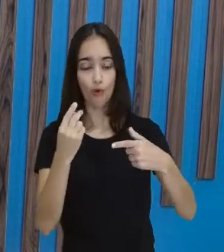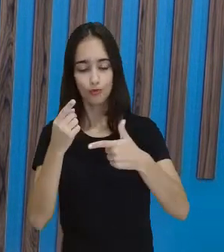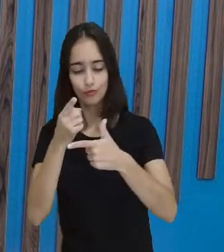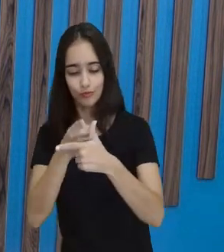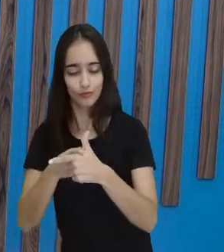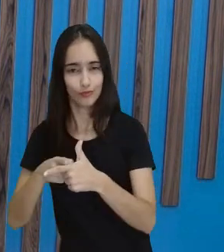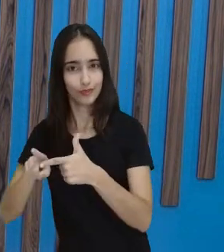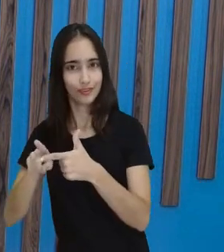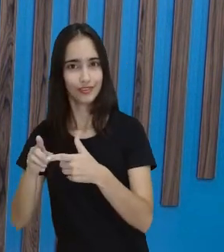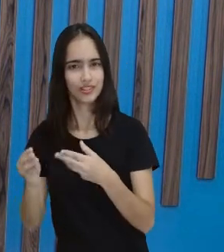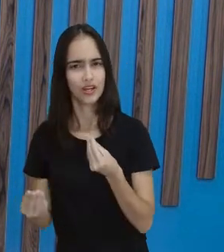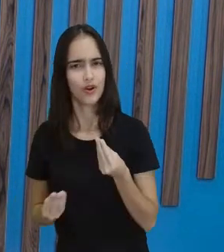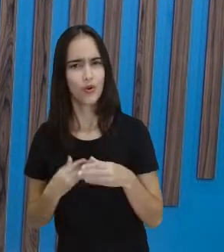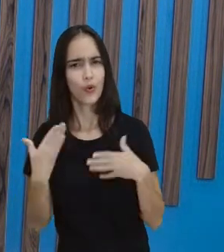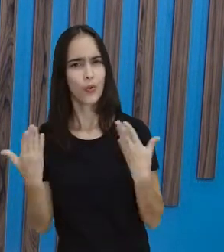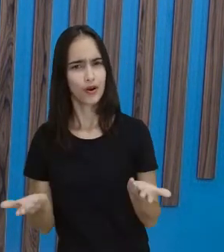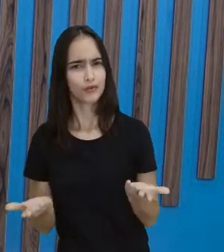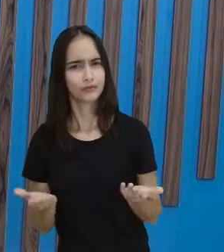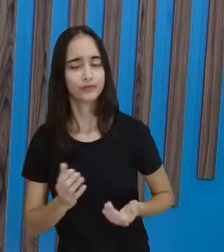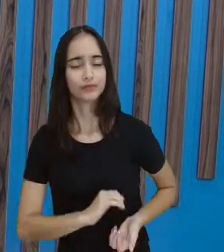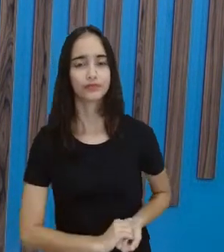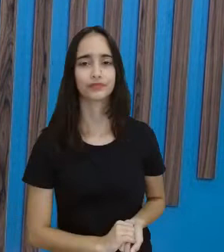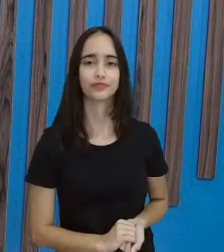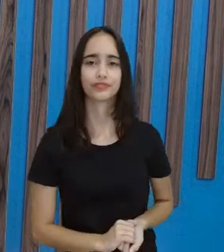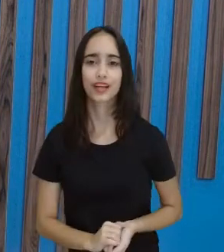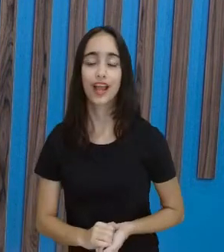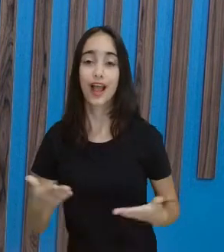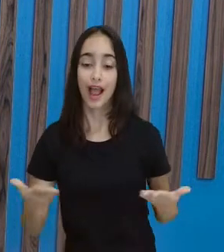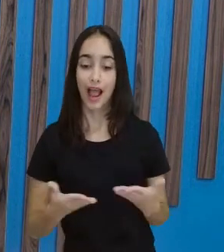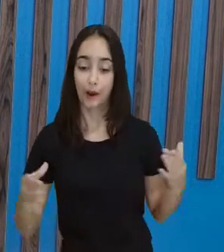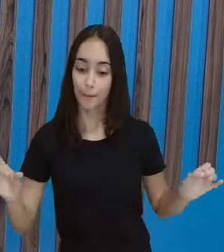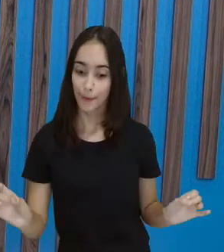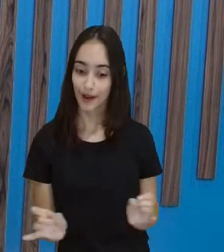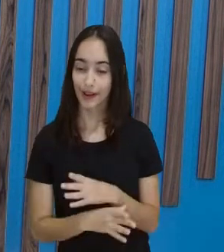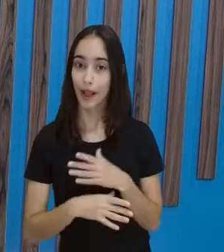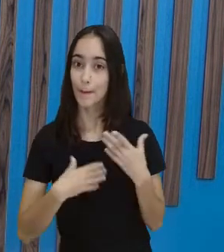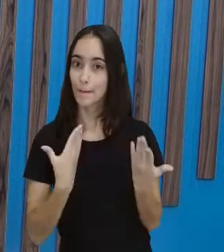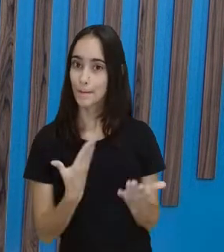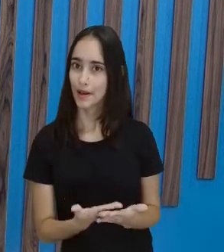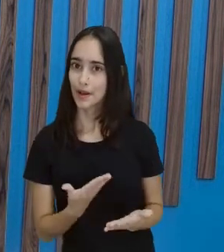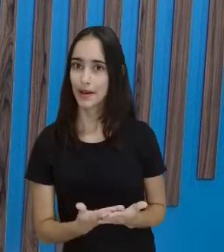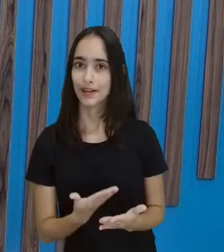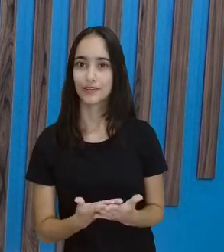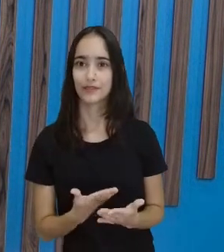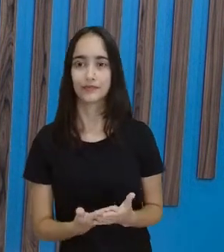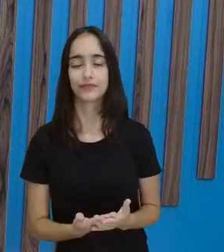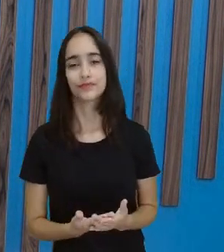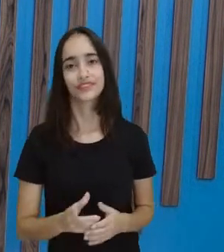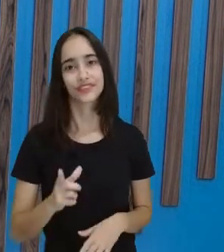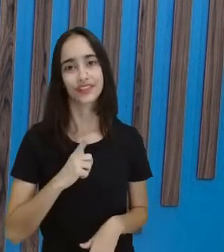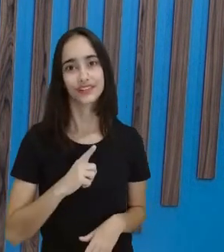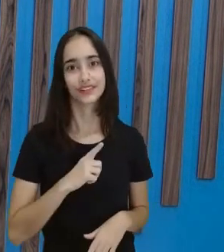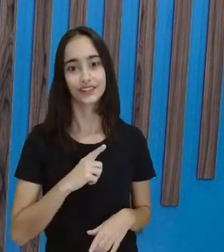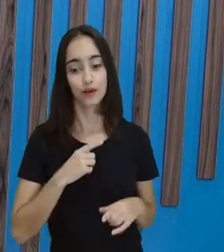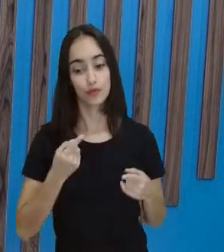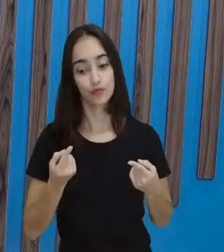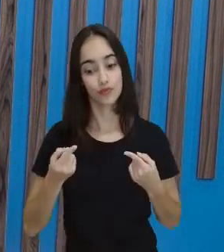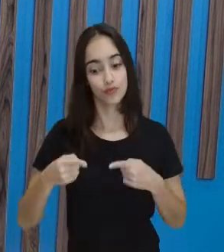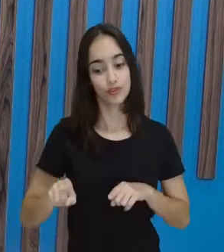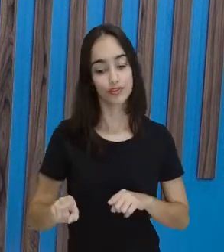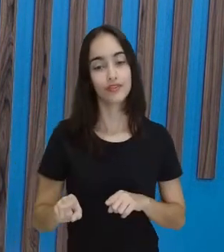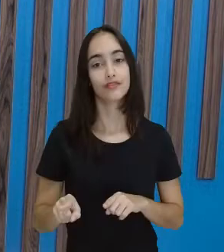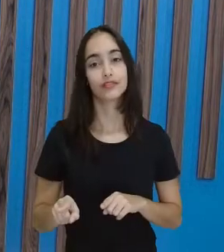outra possibilidade também. E para encerrar a nossa aula, viu? Eu vou trazer aqui